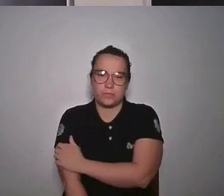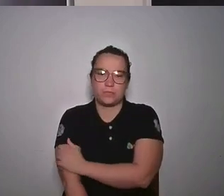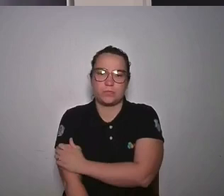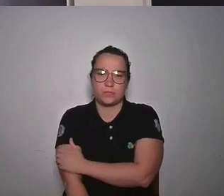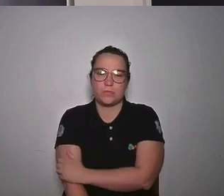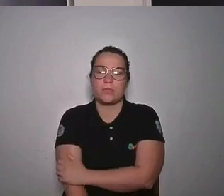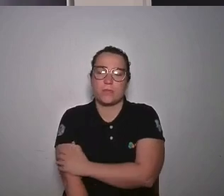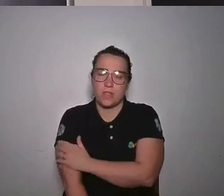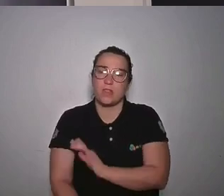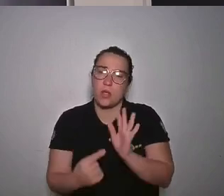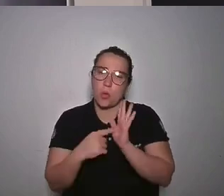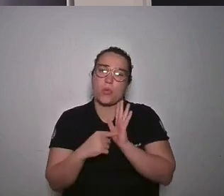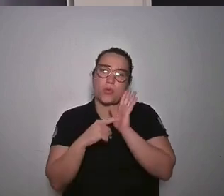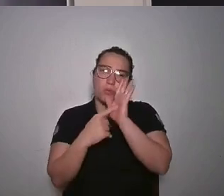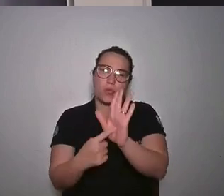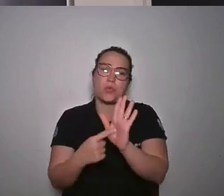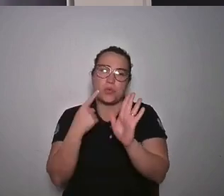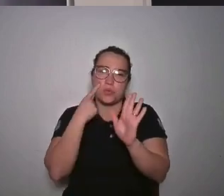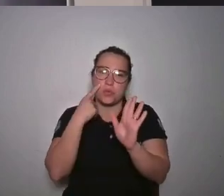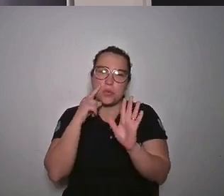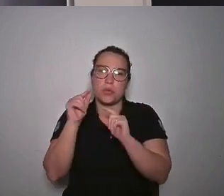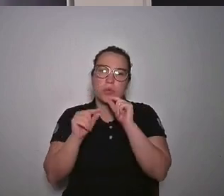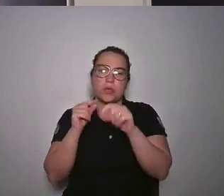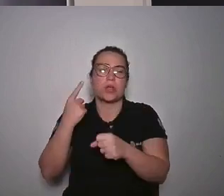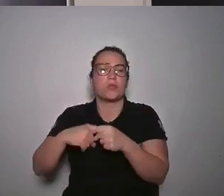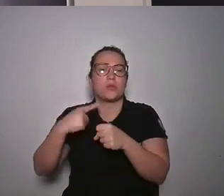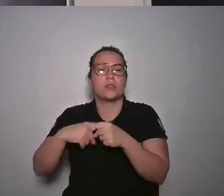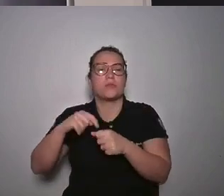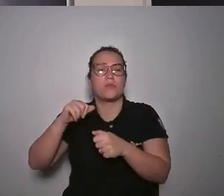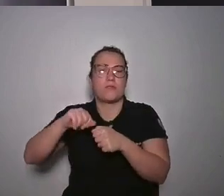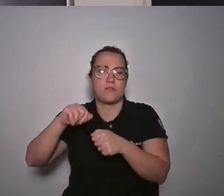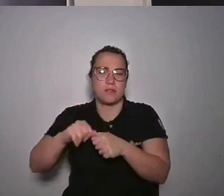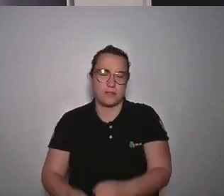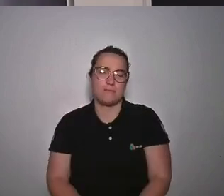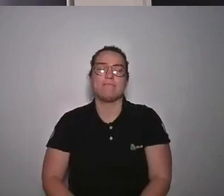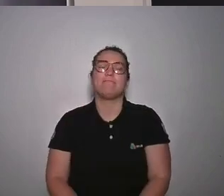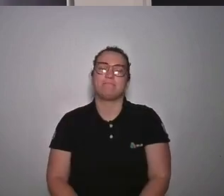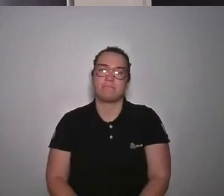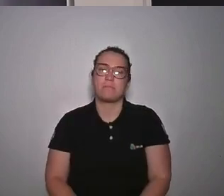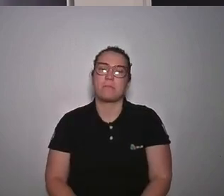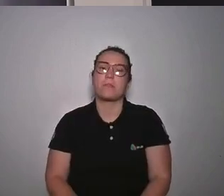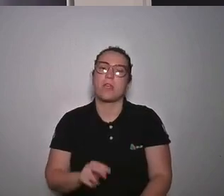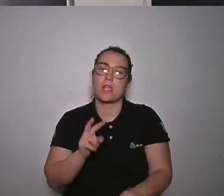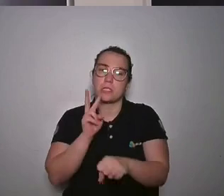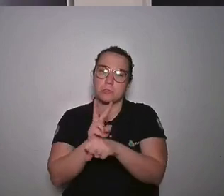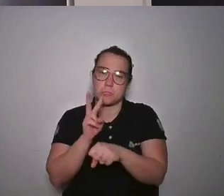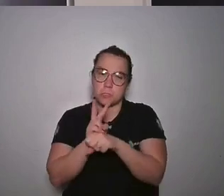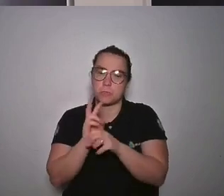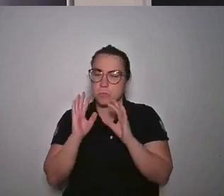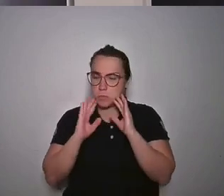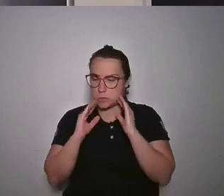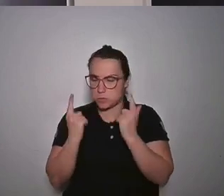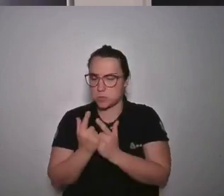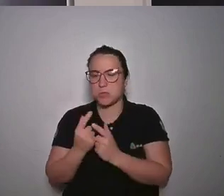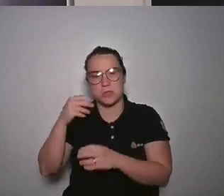estão o que o município vai fazer. A Câmara, fiscalização e controle interno.